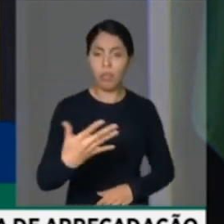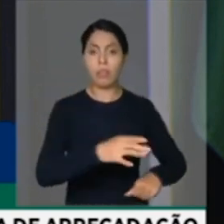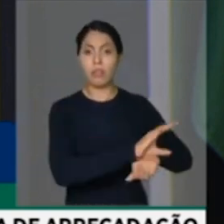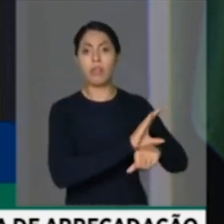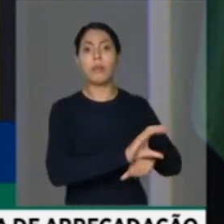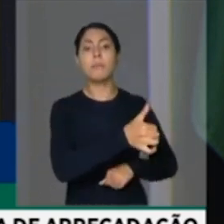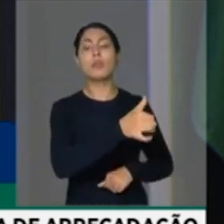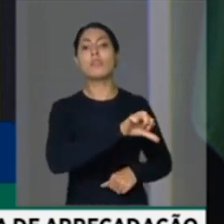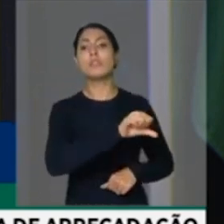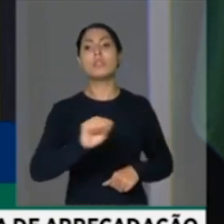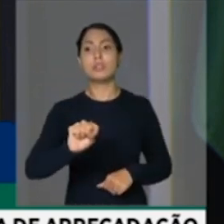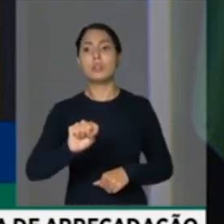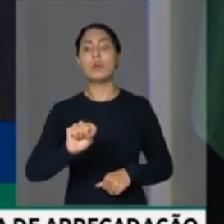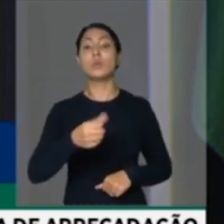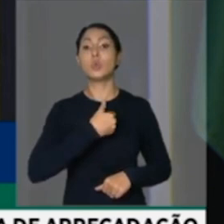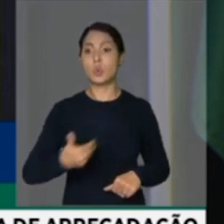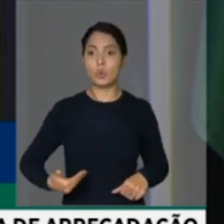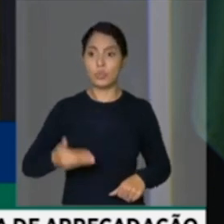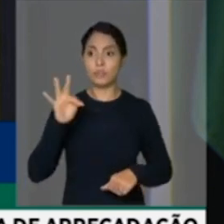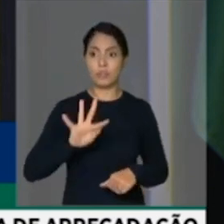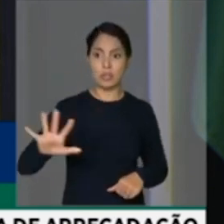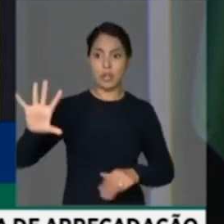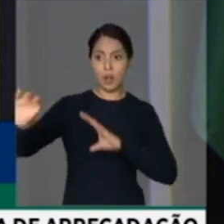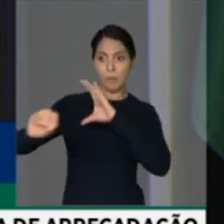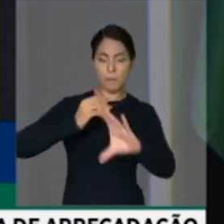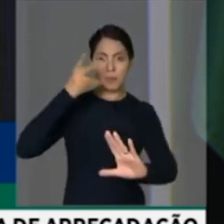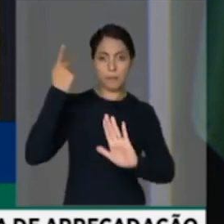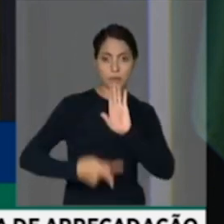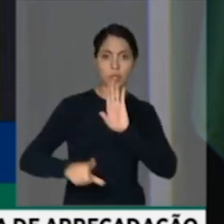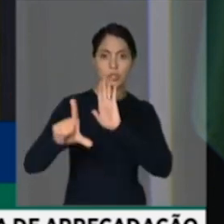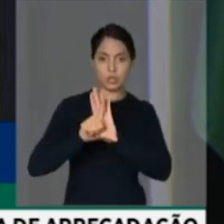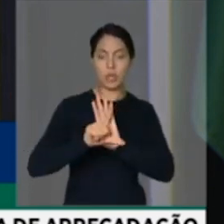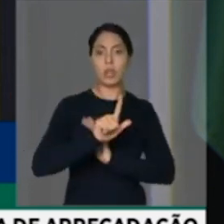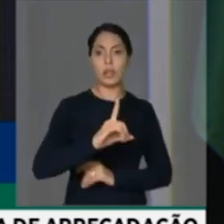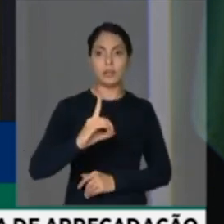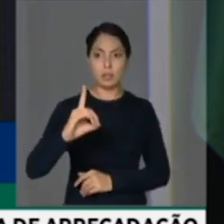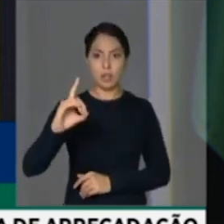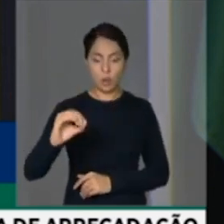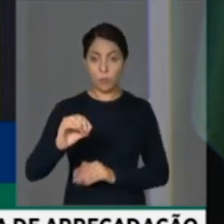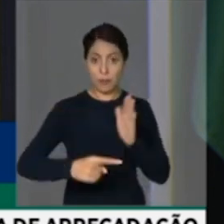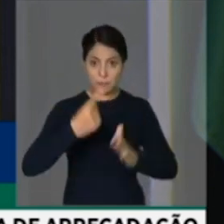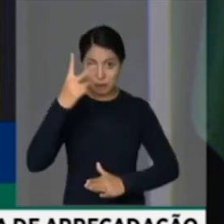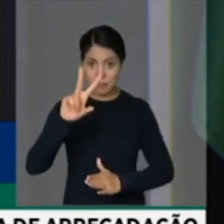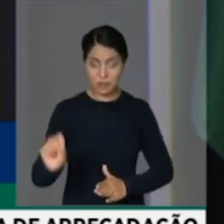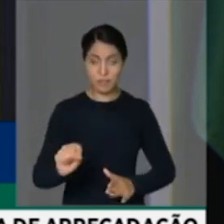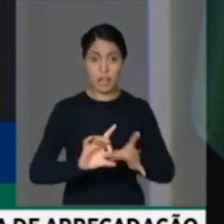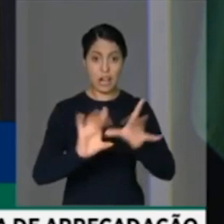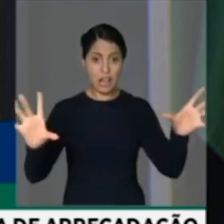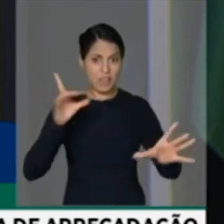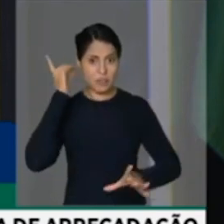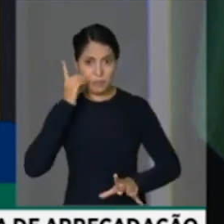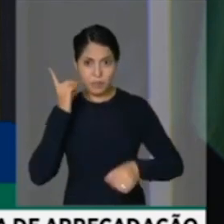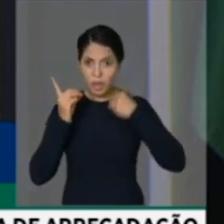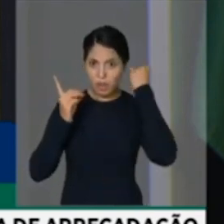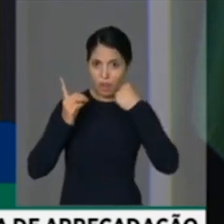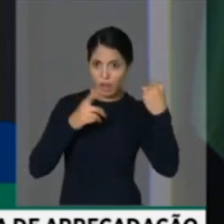de 1988, o governo federal manda um projeto de lei de diretrizes orçamentárias em que os deputados, os senadores e o presidente